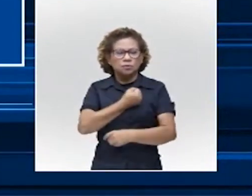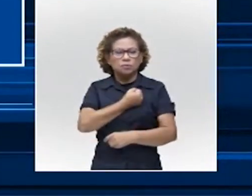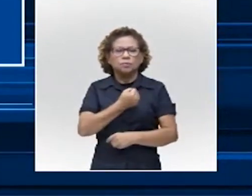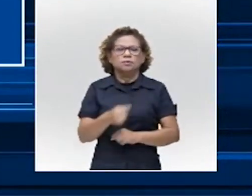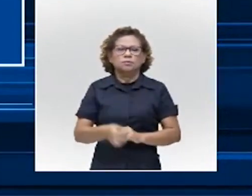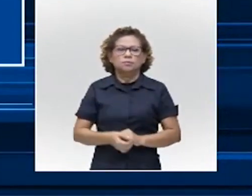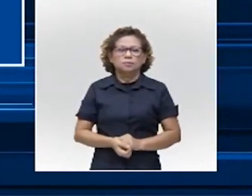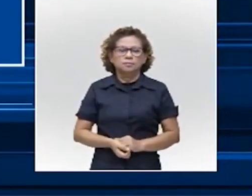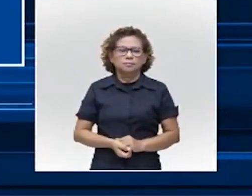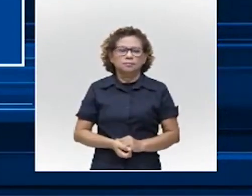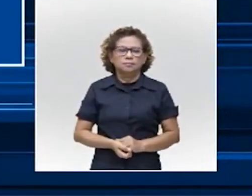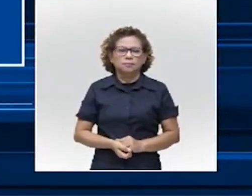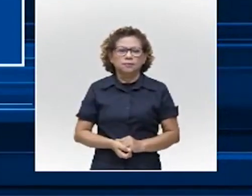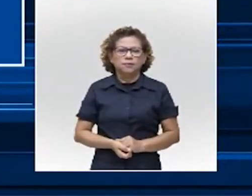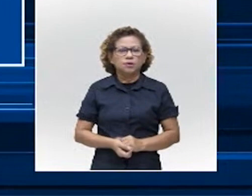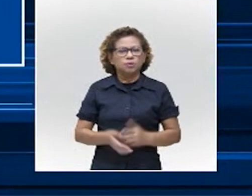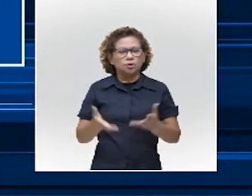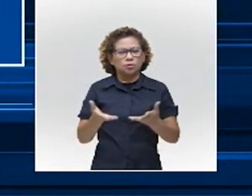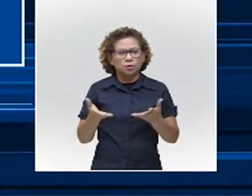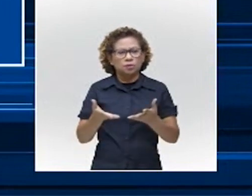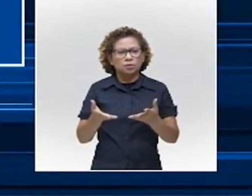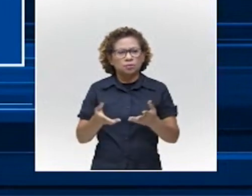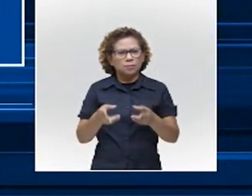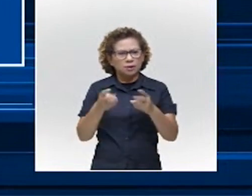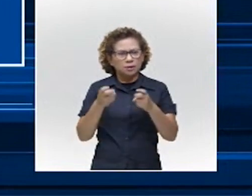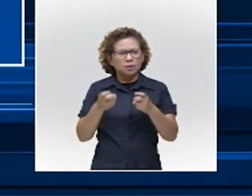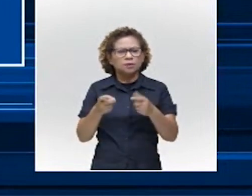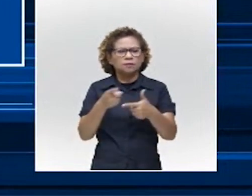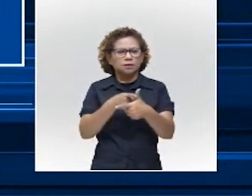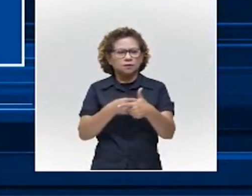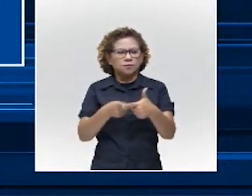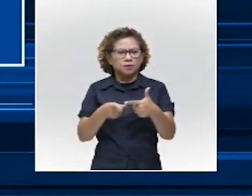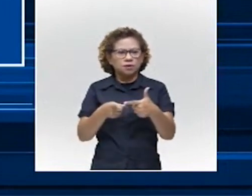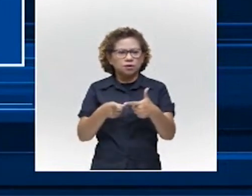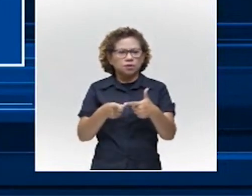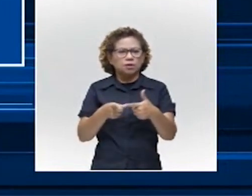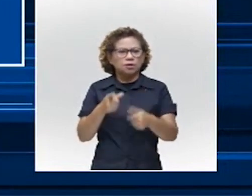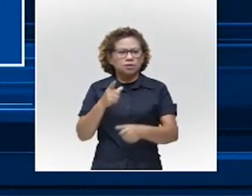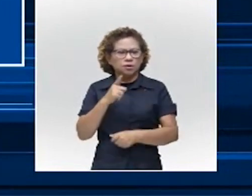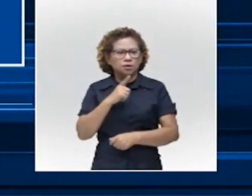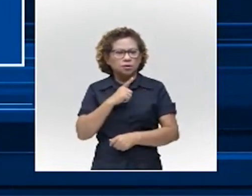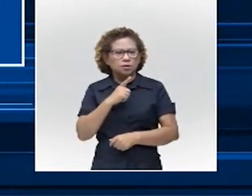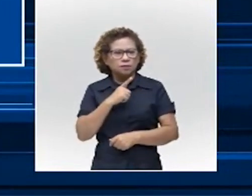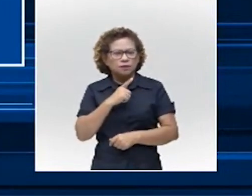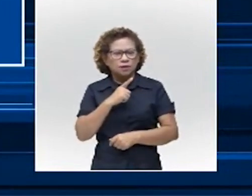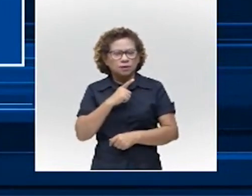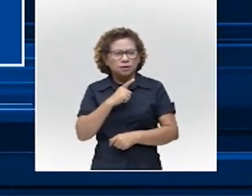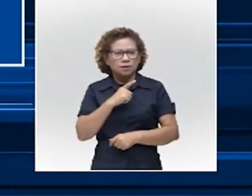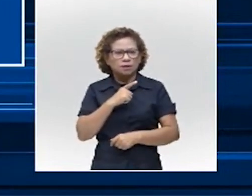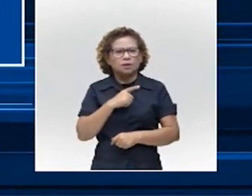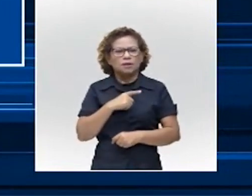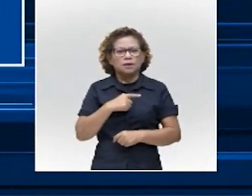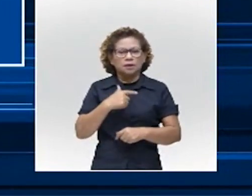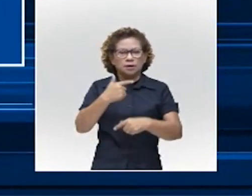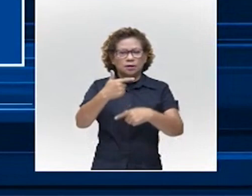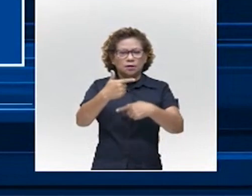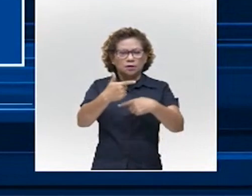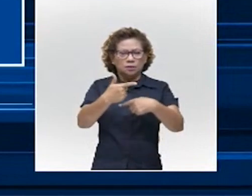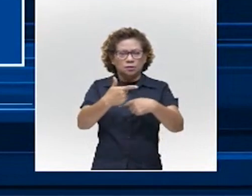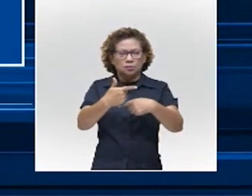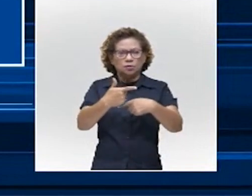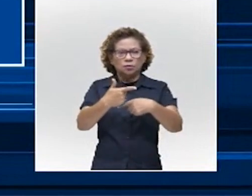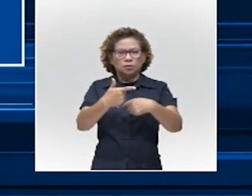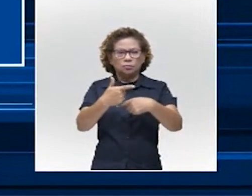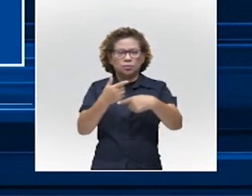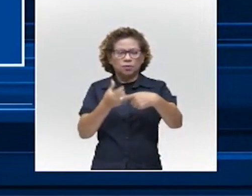dividindo por 2. Então, nesse caso, nós temos aqui tanto o numerador quanto o denominador sendo